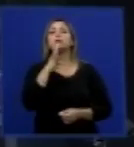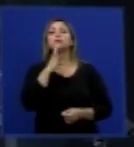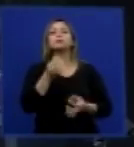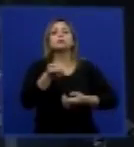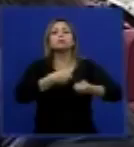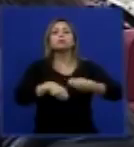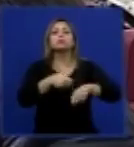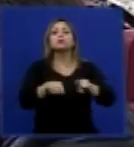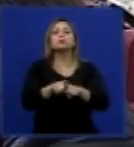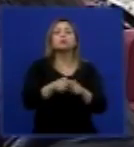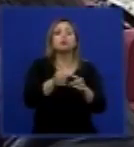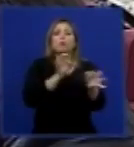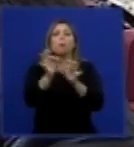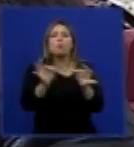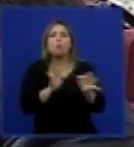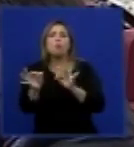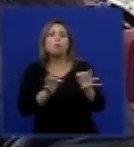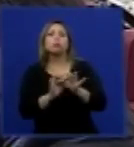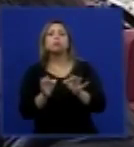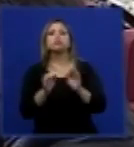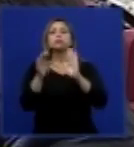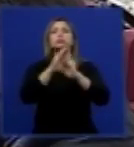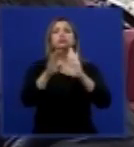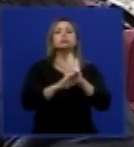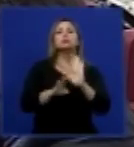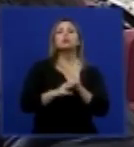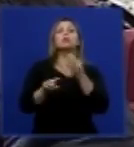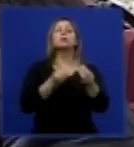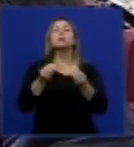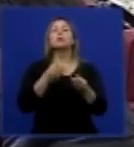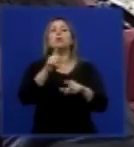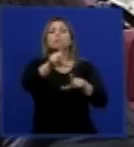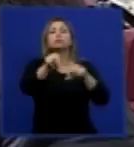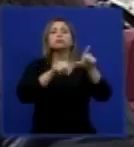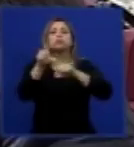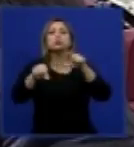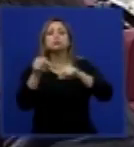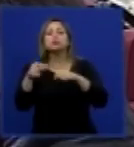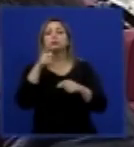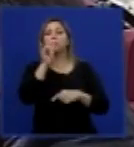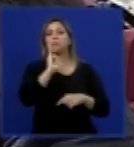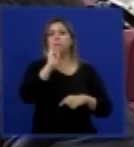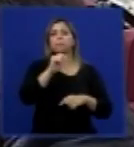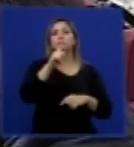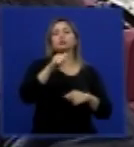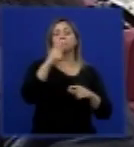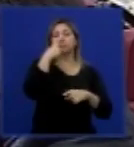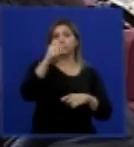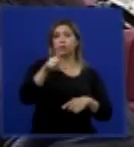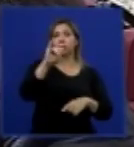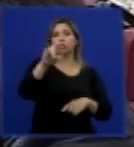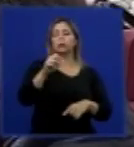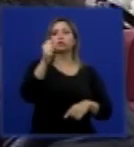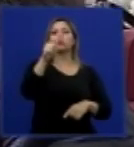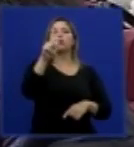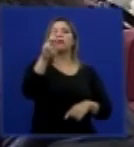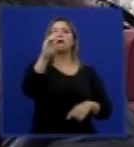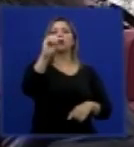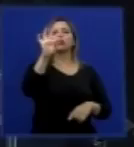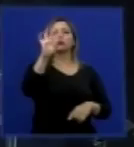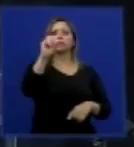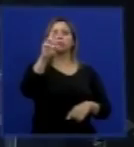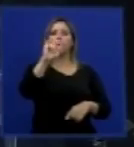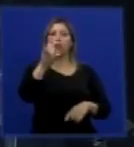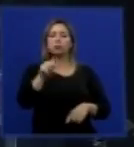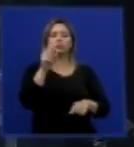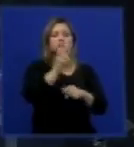estruturação da da da da coleta das embalagens de agrotóxicos até